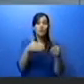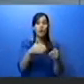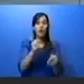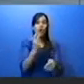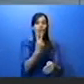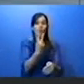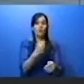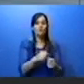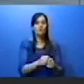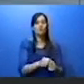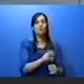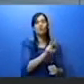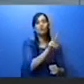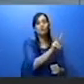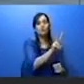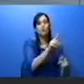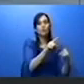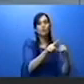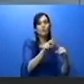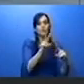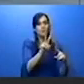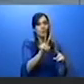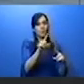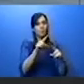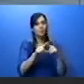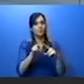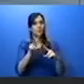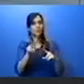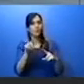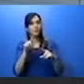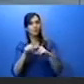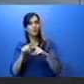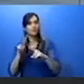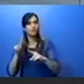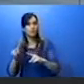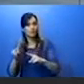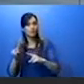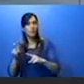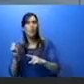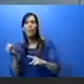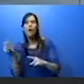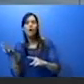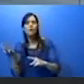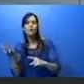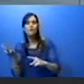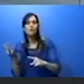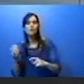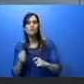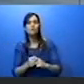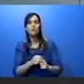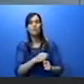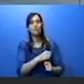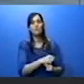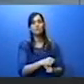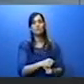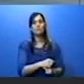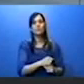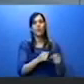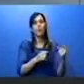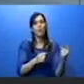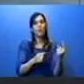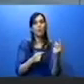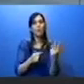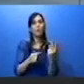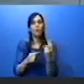2 vezes 2 vezes 2 vezes 2. 4 vezes. Repete 4 duas vezes. Repete o